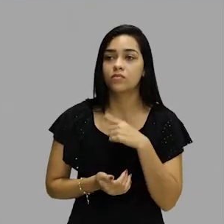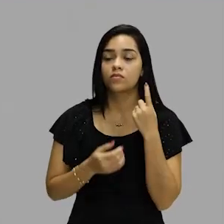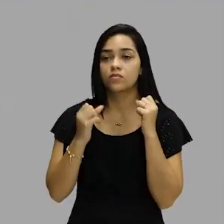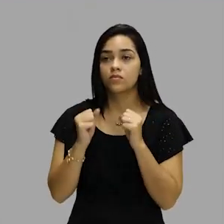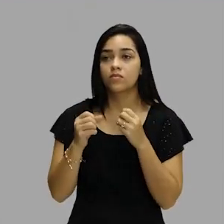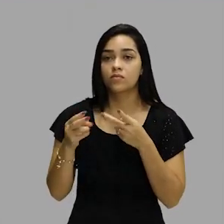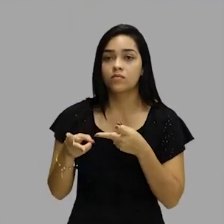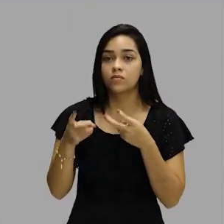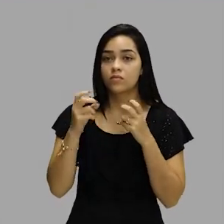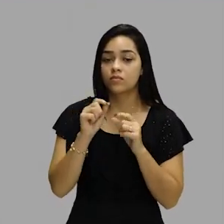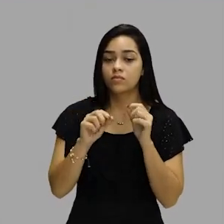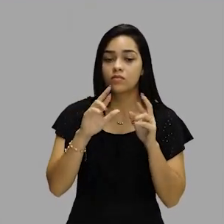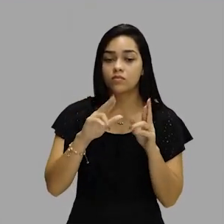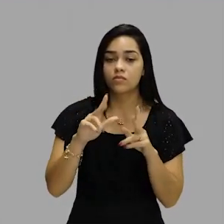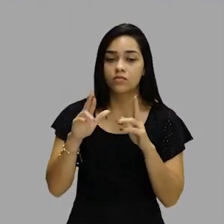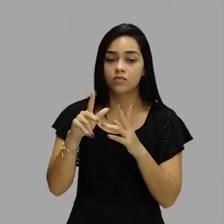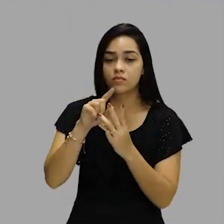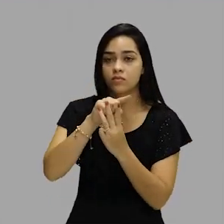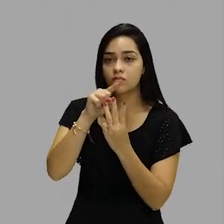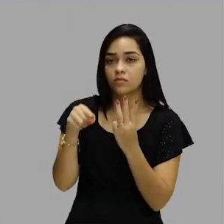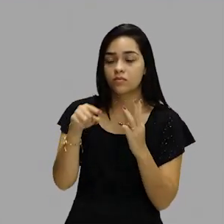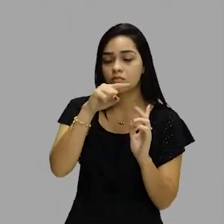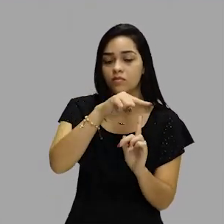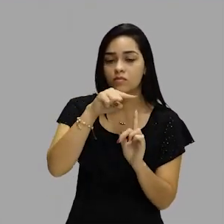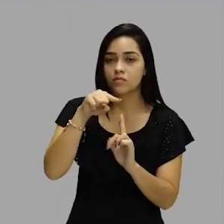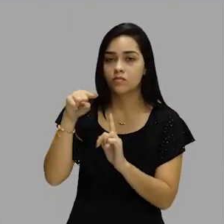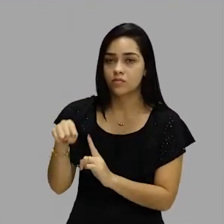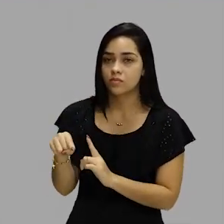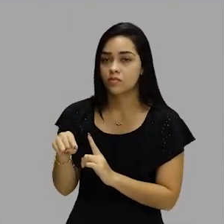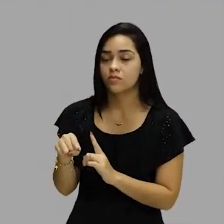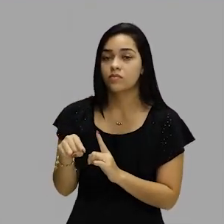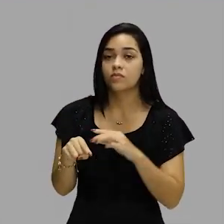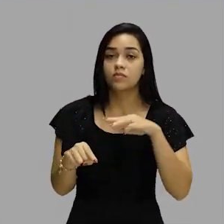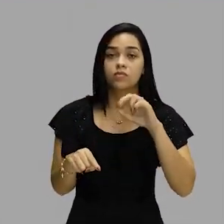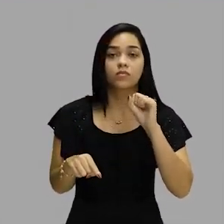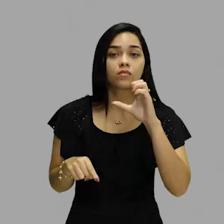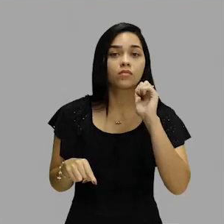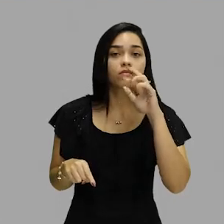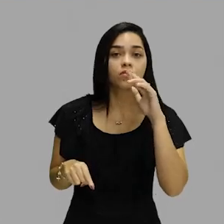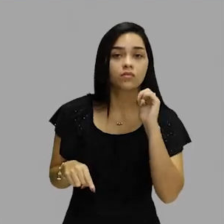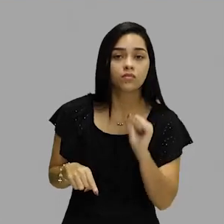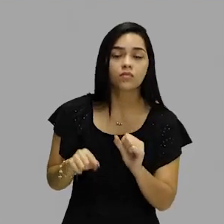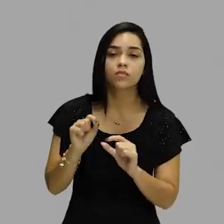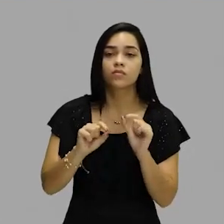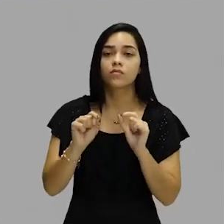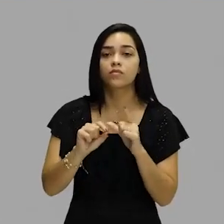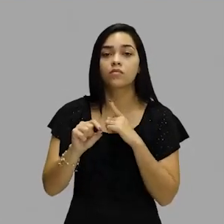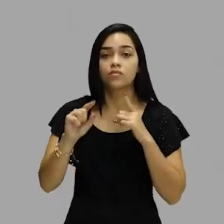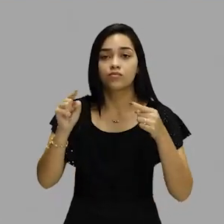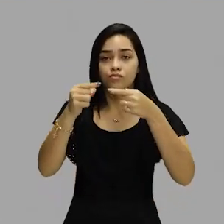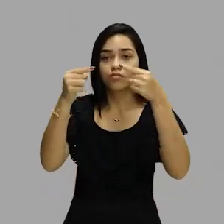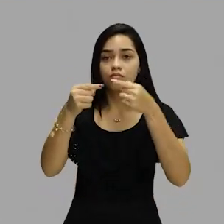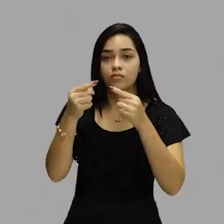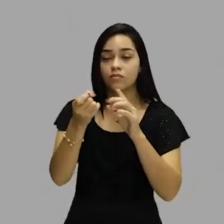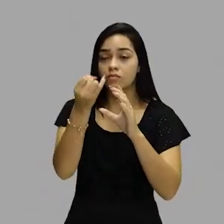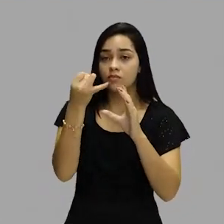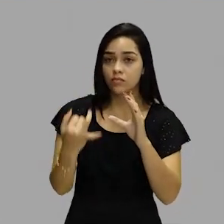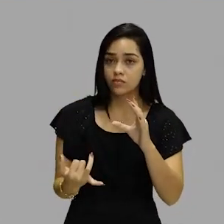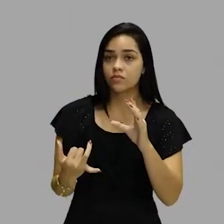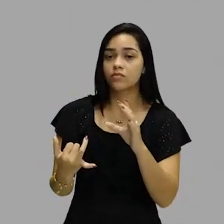consegue diferenciar os 3 tipos de tecidos musculares de acordo com essa característica